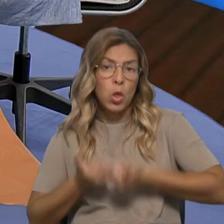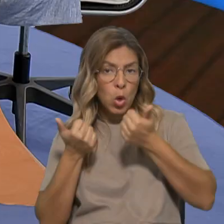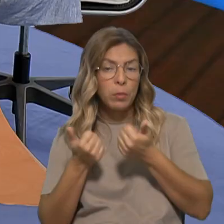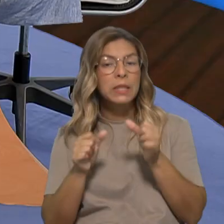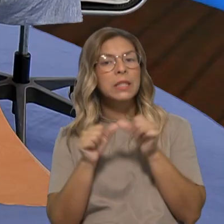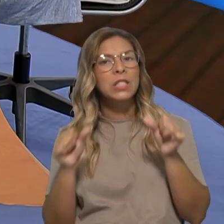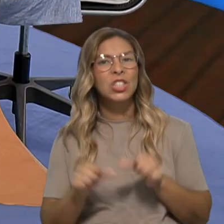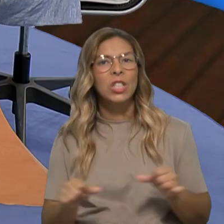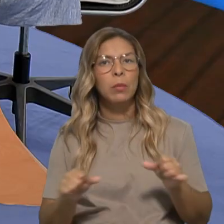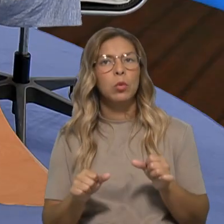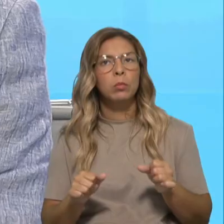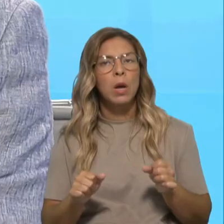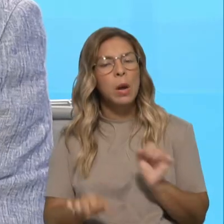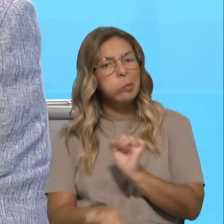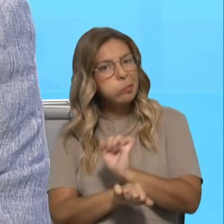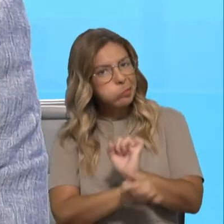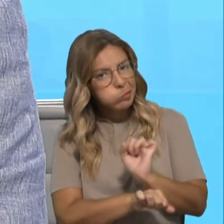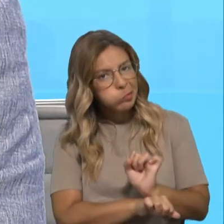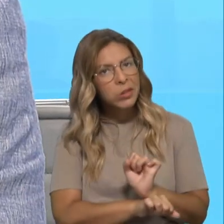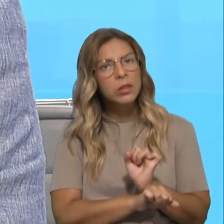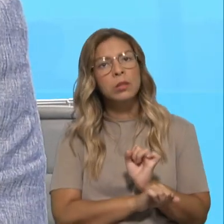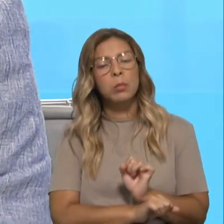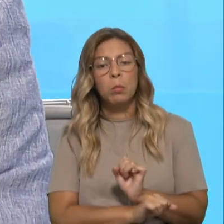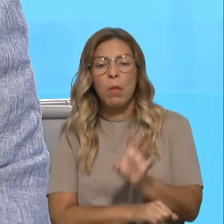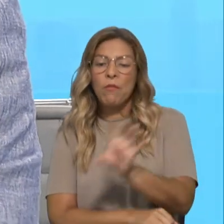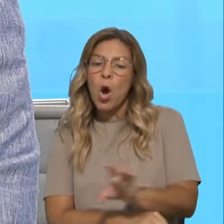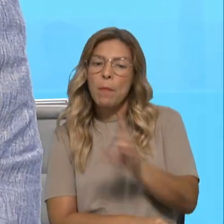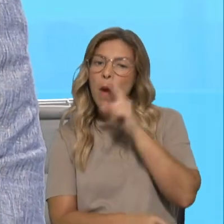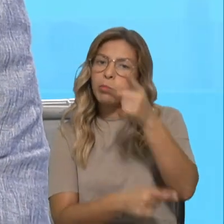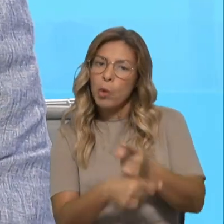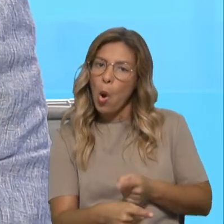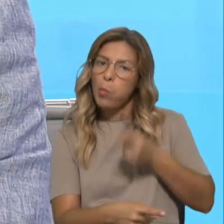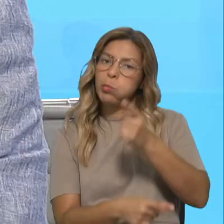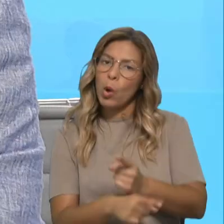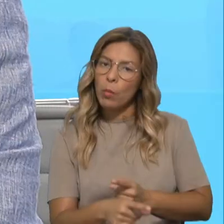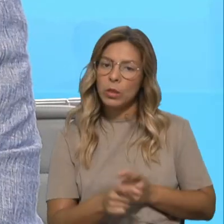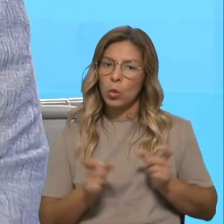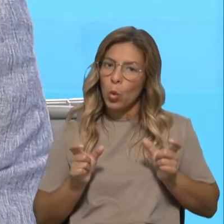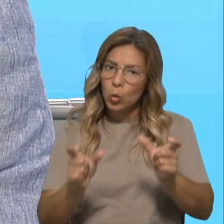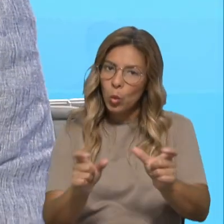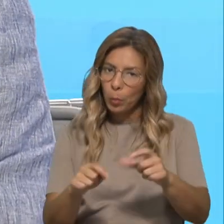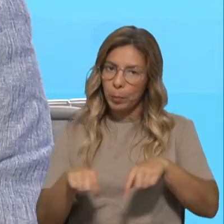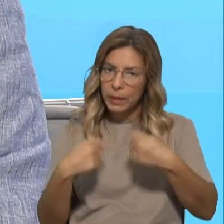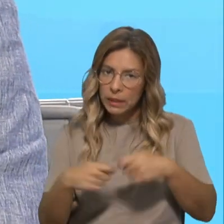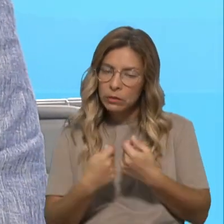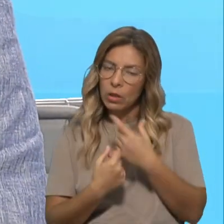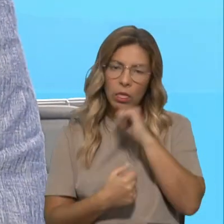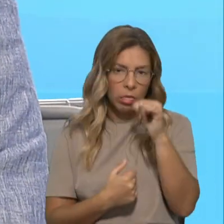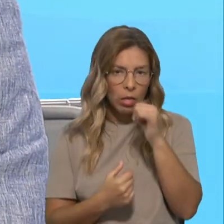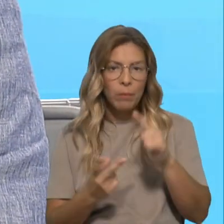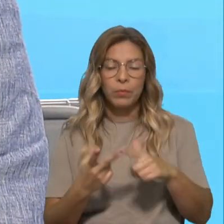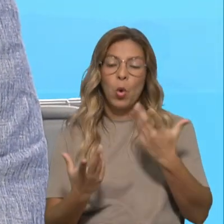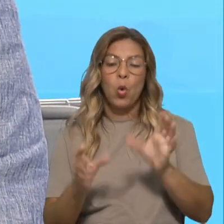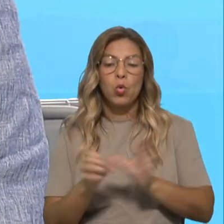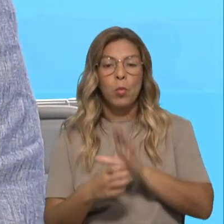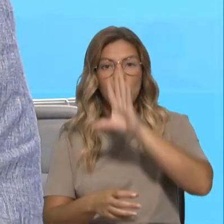muito maniatado pela forma dos controleiros dos partidos, os grupos